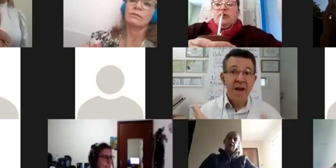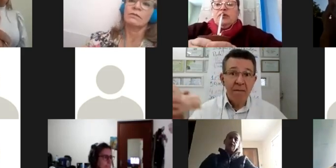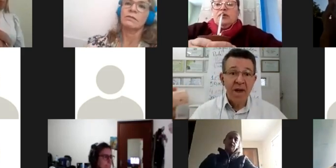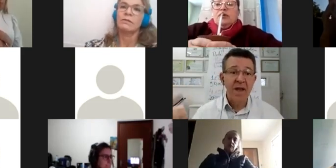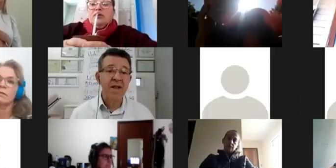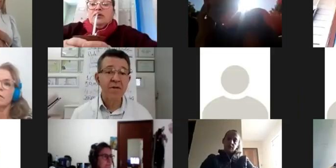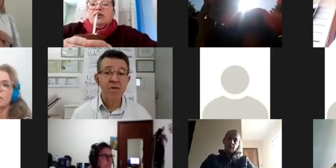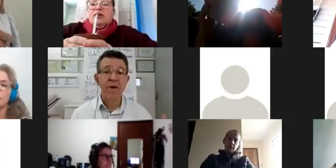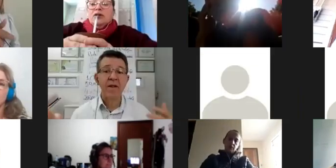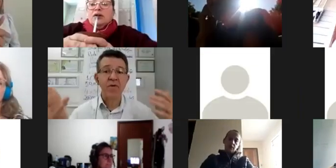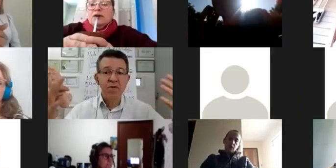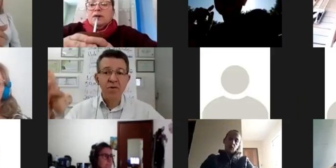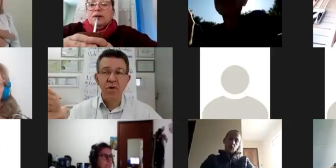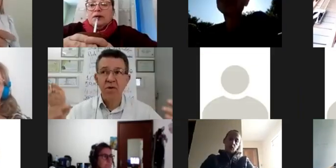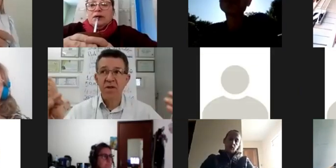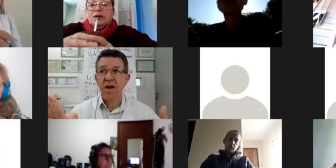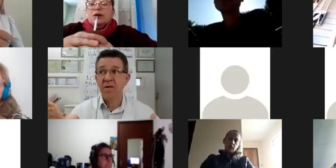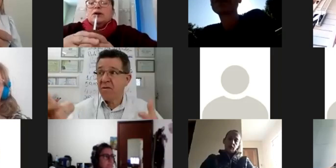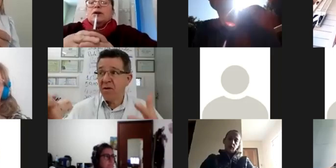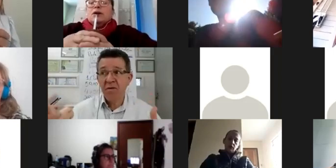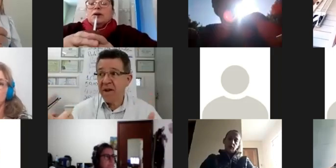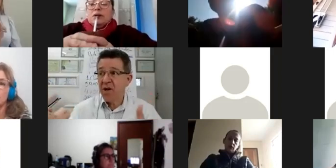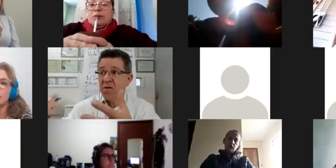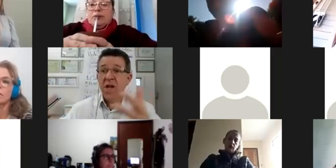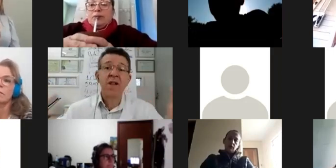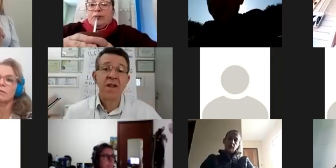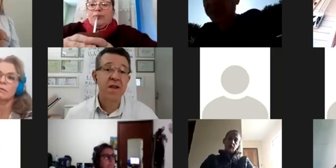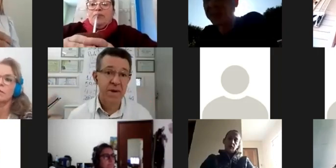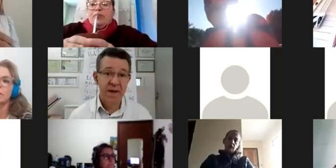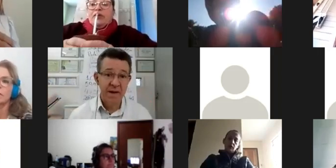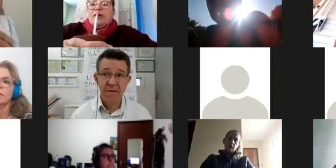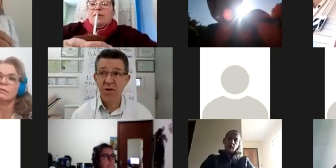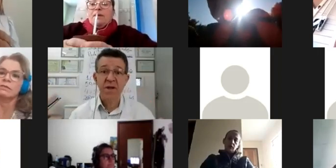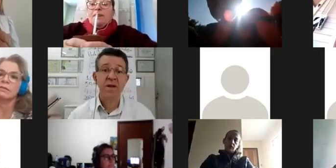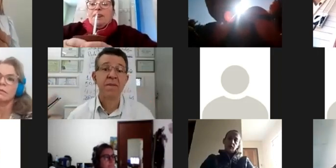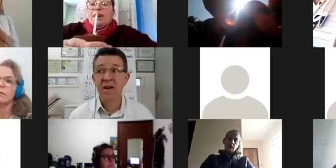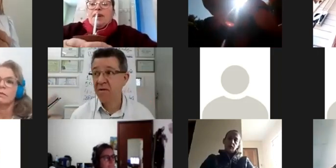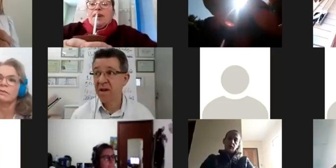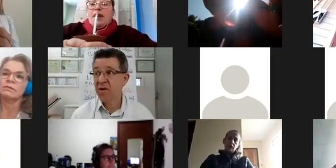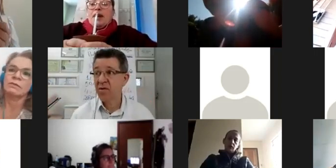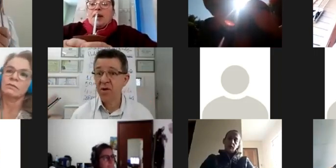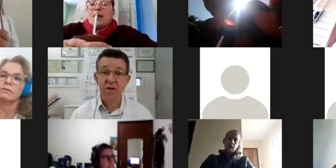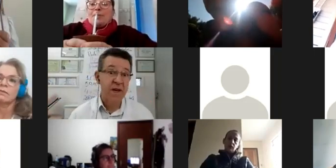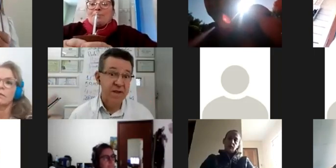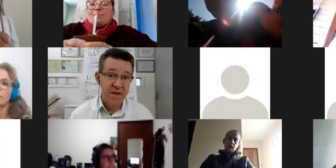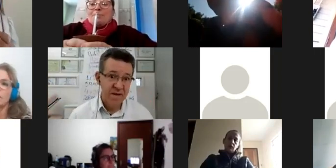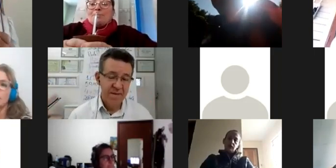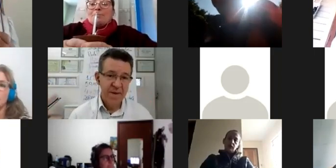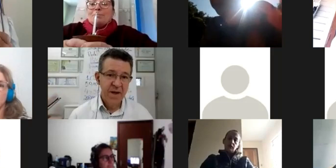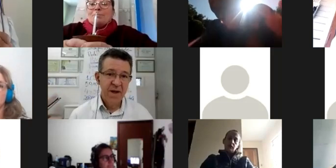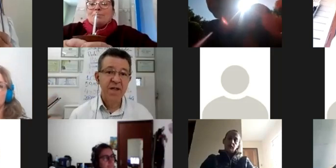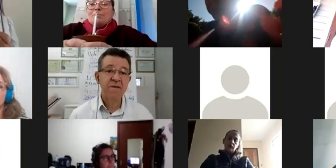né, tecnicamente, dentro do que o médico estudou, coisa e tal, eu vejo 30 dias para ele, eu vejo uma semana, eu vejo